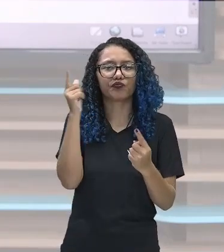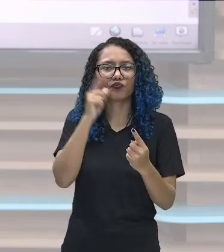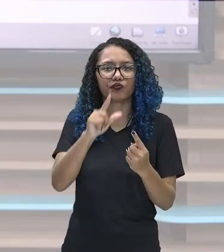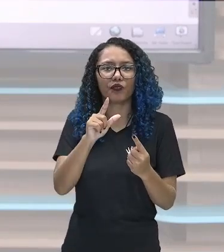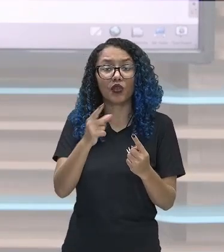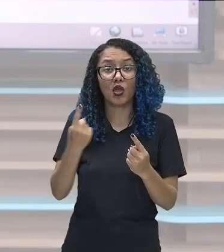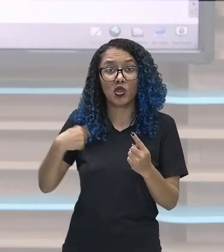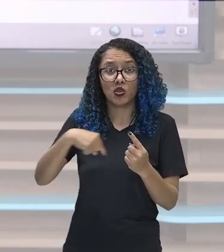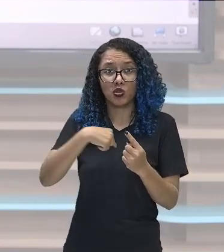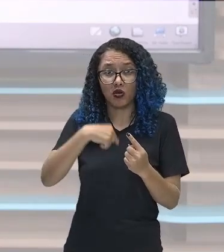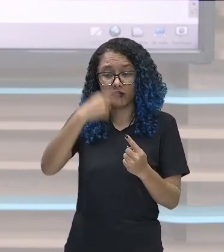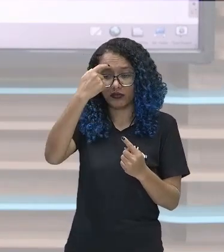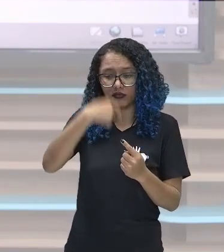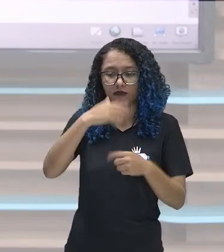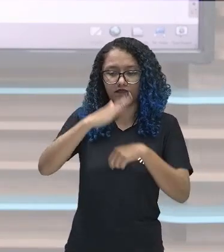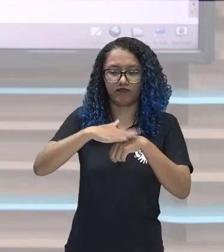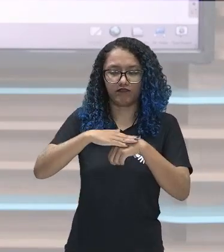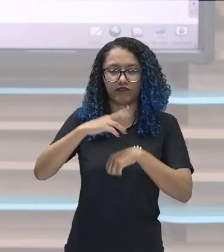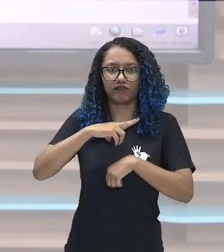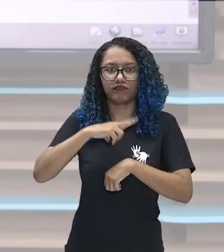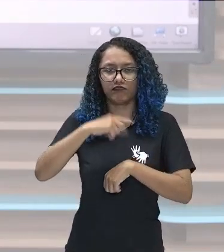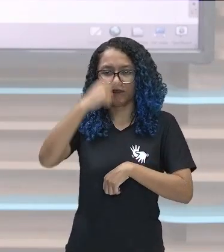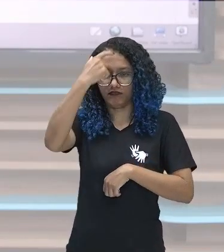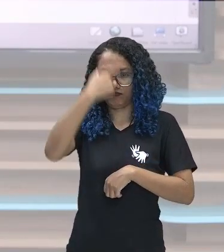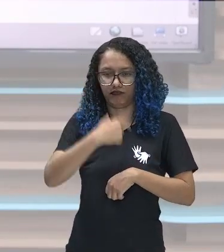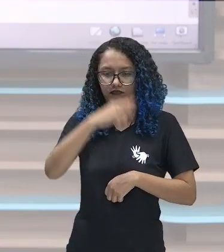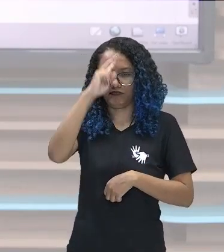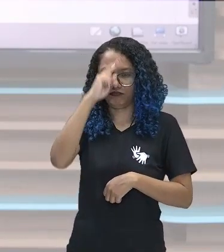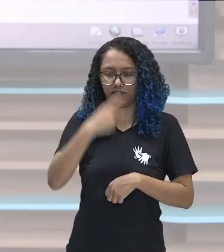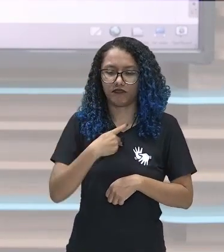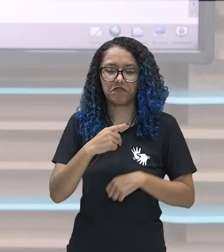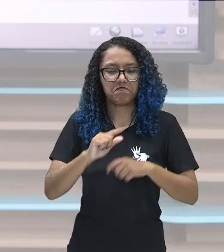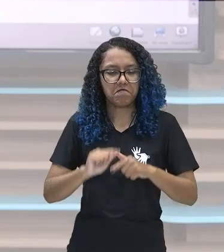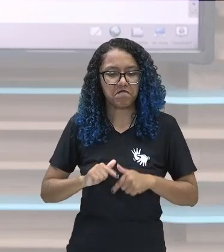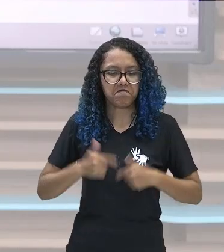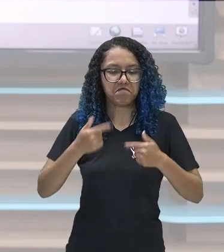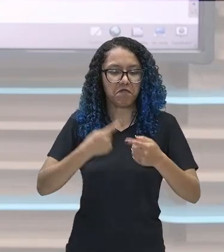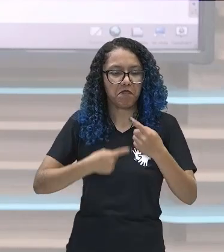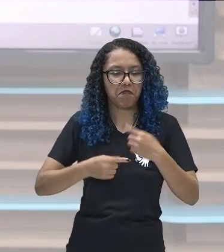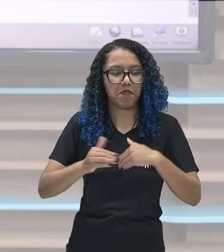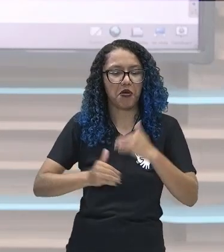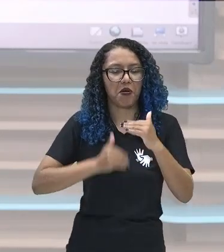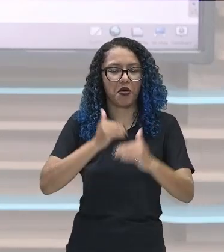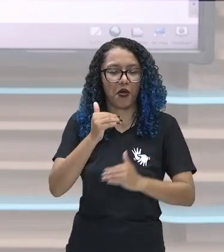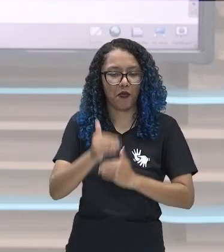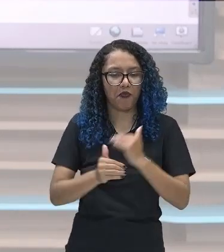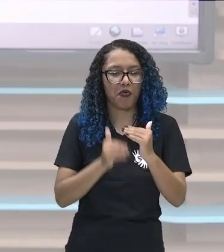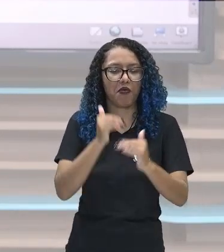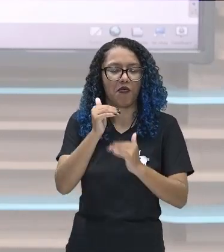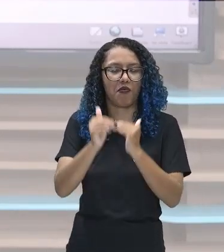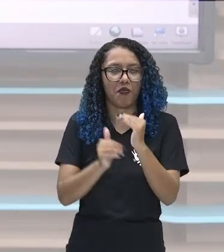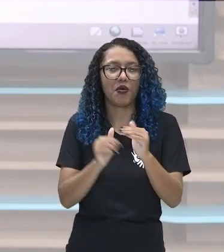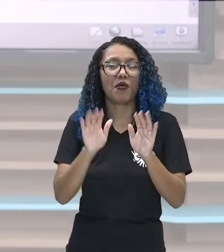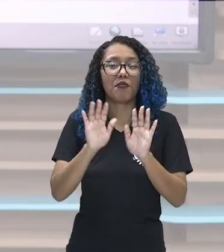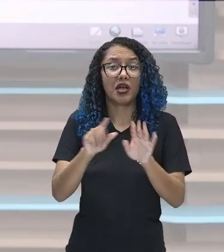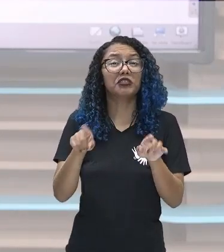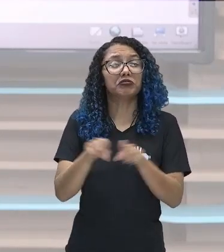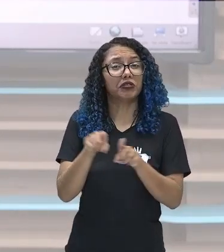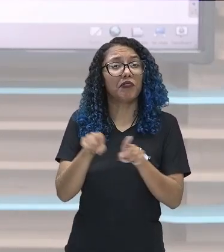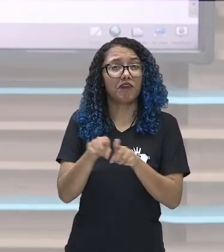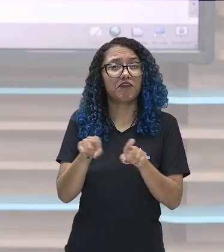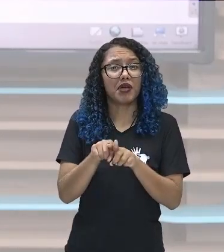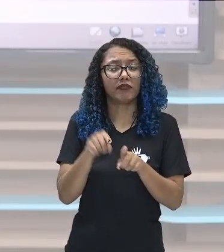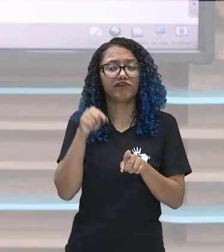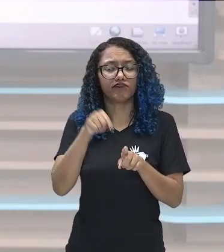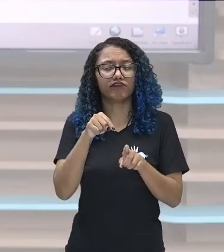enquanto indivíduo, individual mesmo, né, a gente está se realizando, com certeza a gente também acaba interferindo,